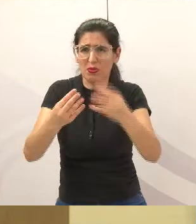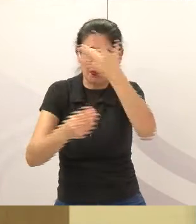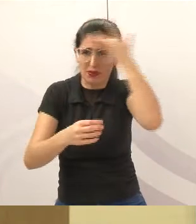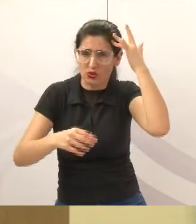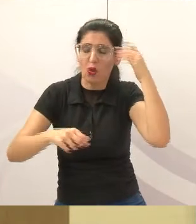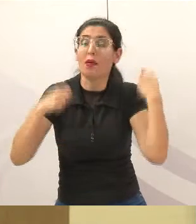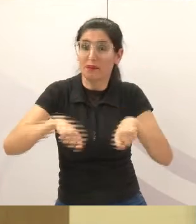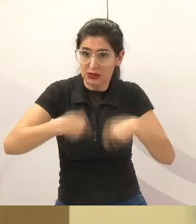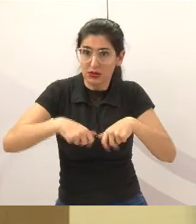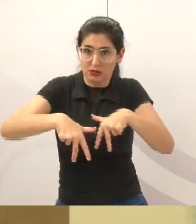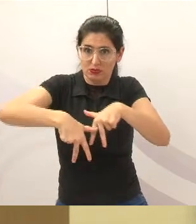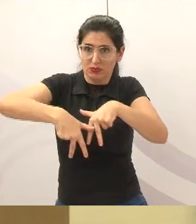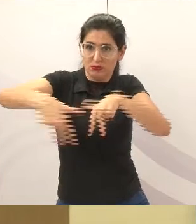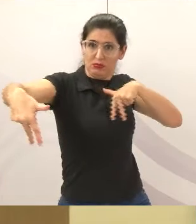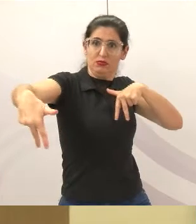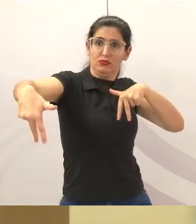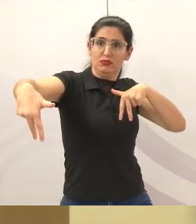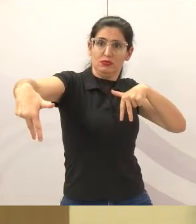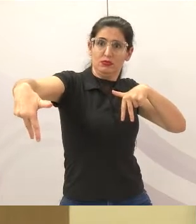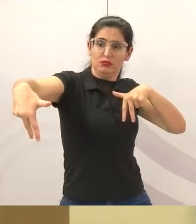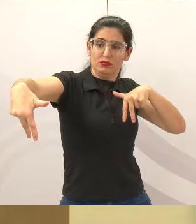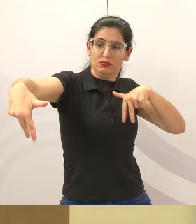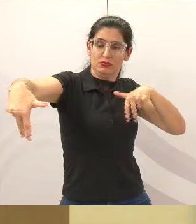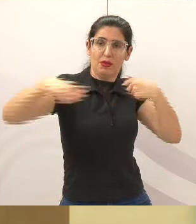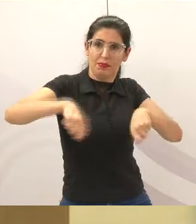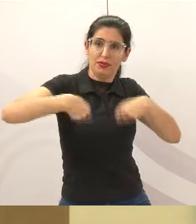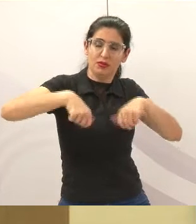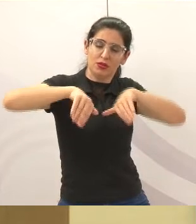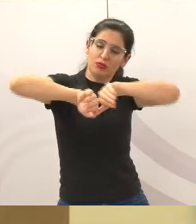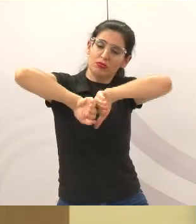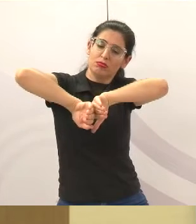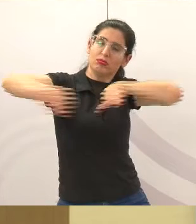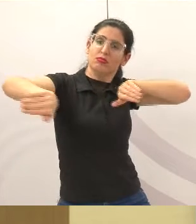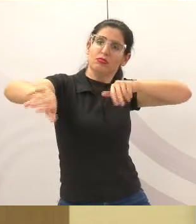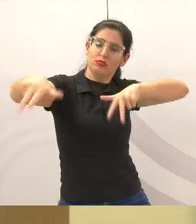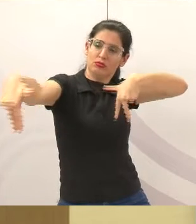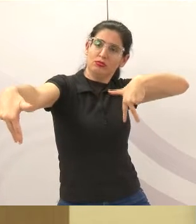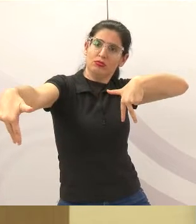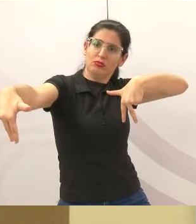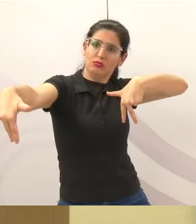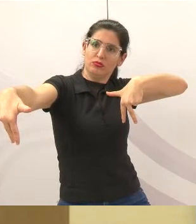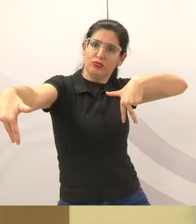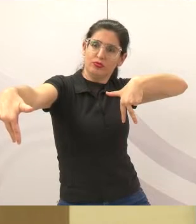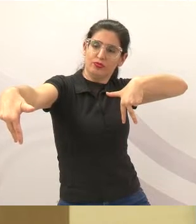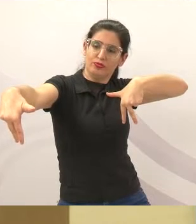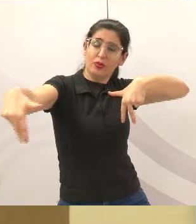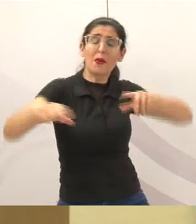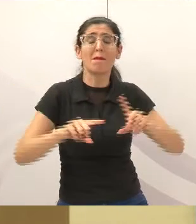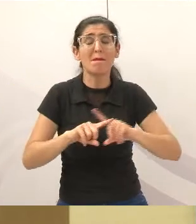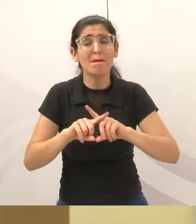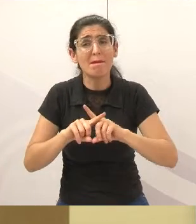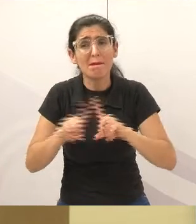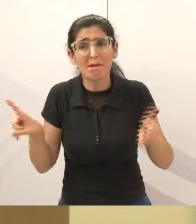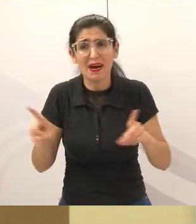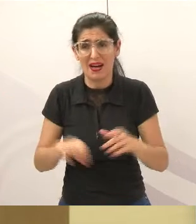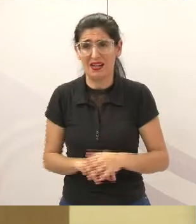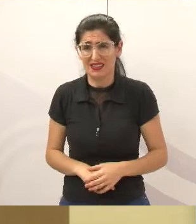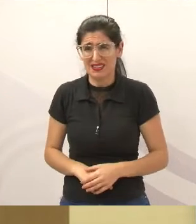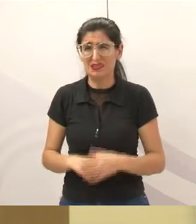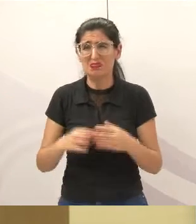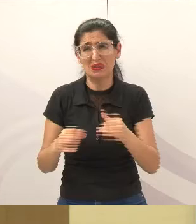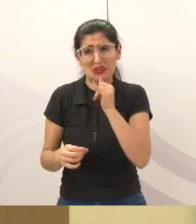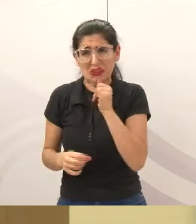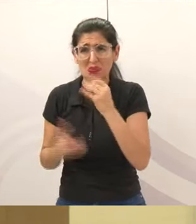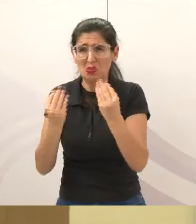a contaminação desse vírus e expandir a tal momento que vai chegar nos